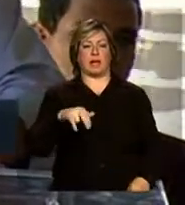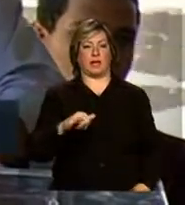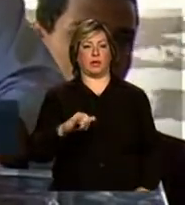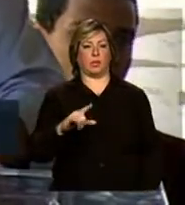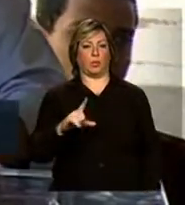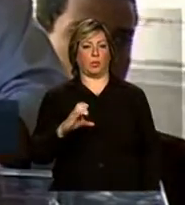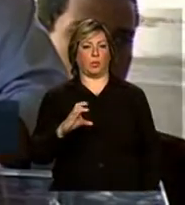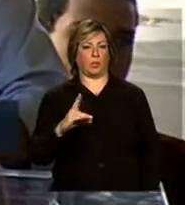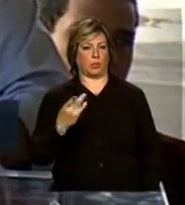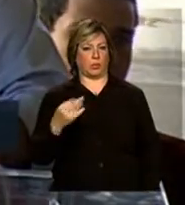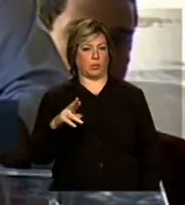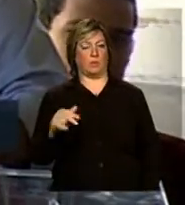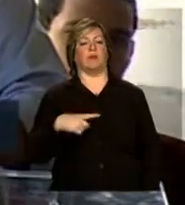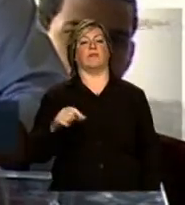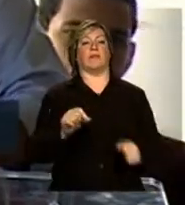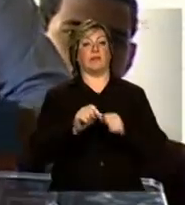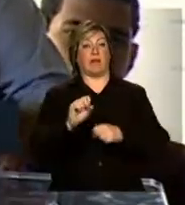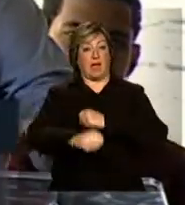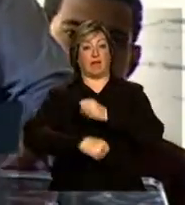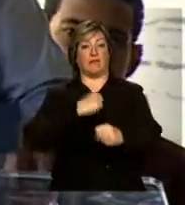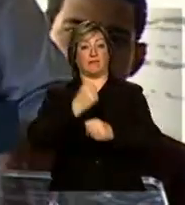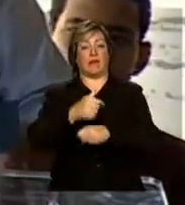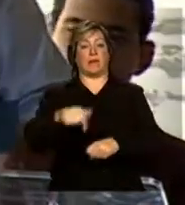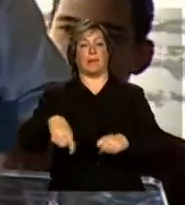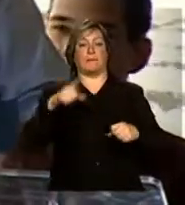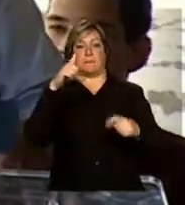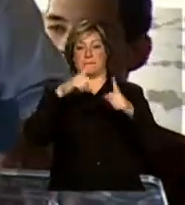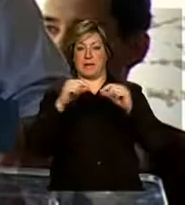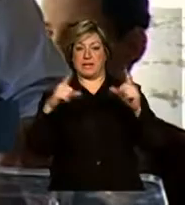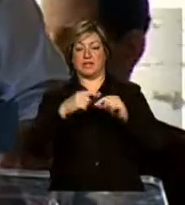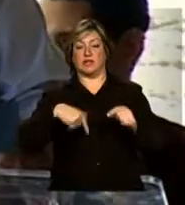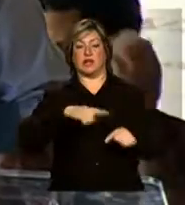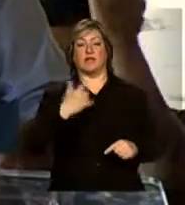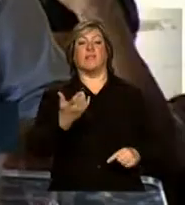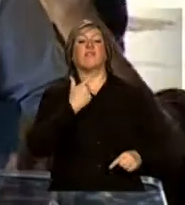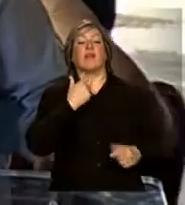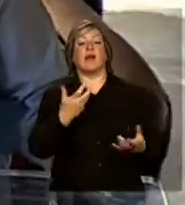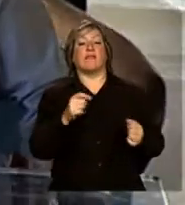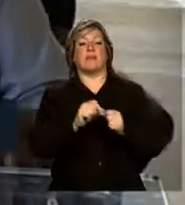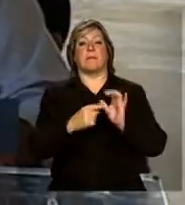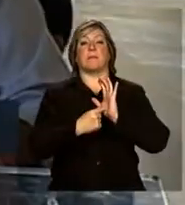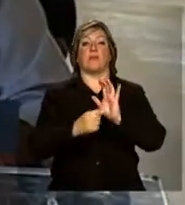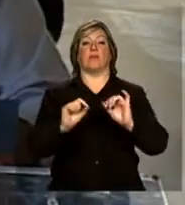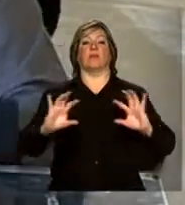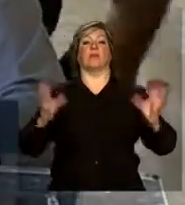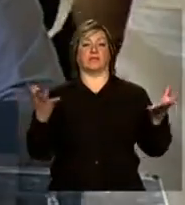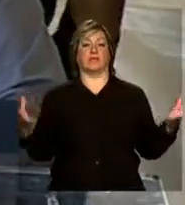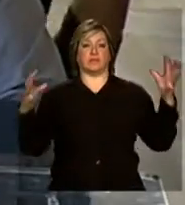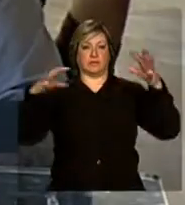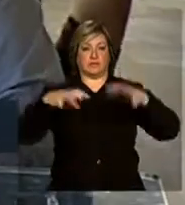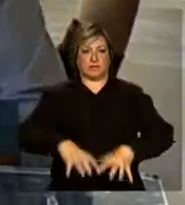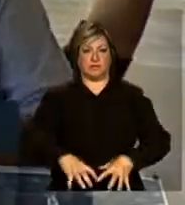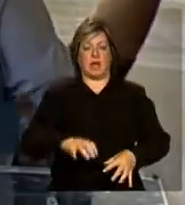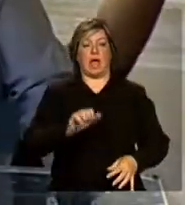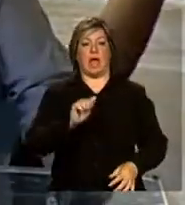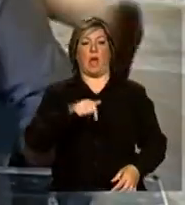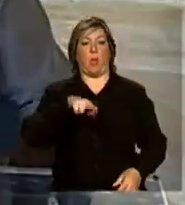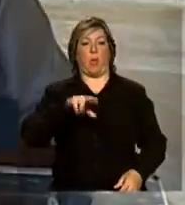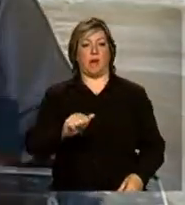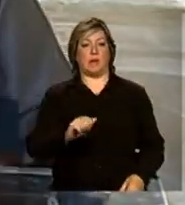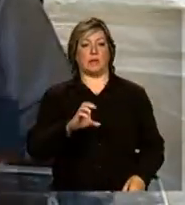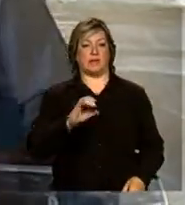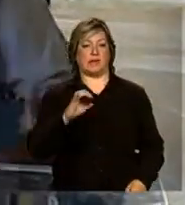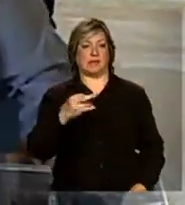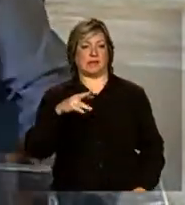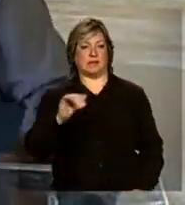aqui em Brasília um evento que estamos denominando de a consciência 2013 e de DF o